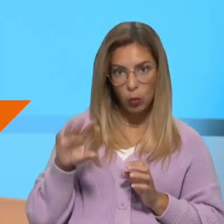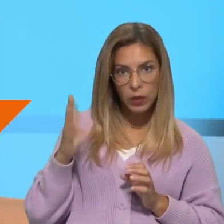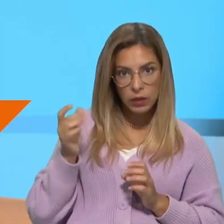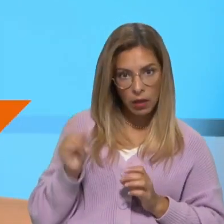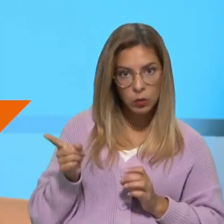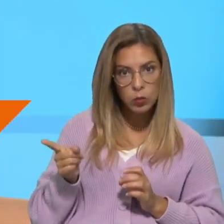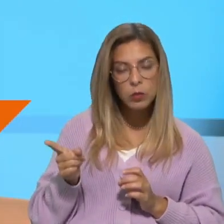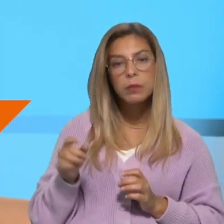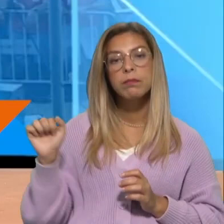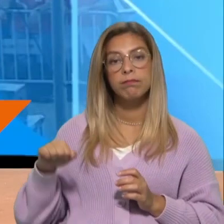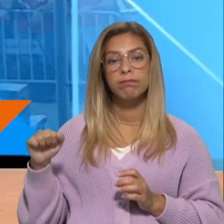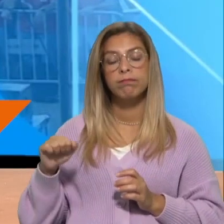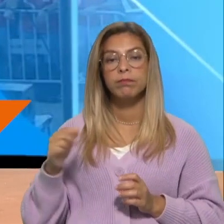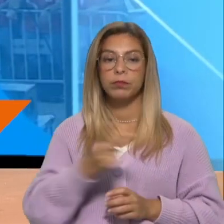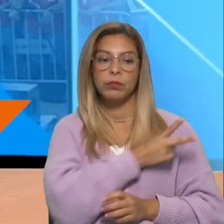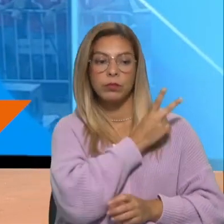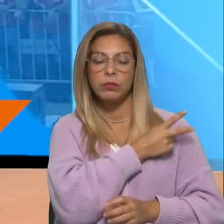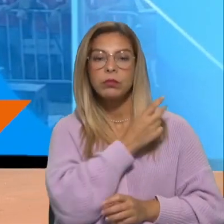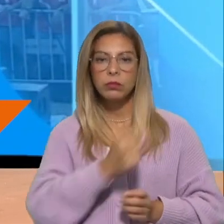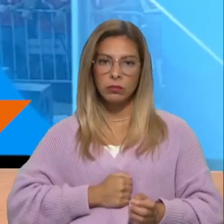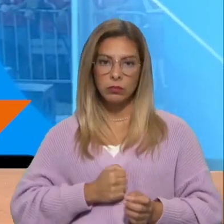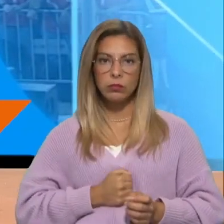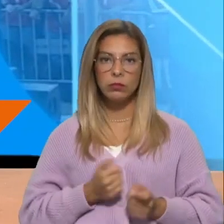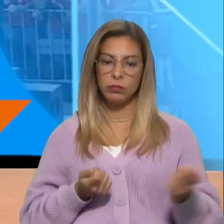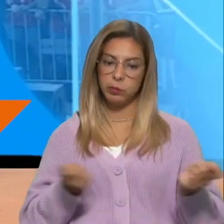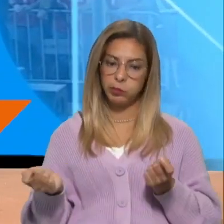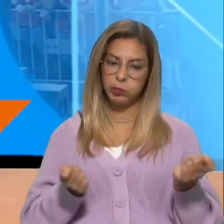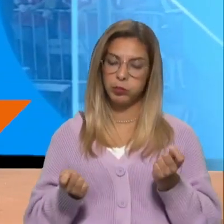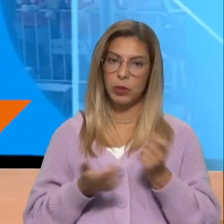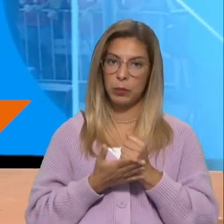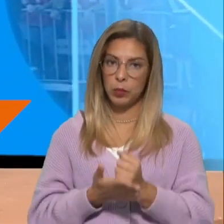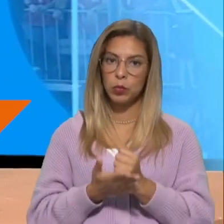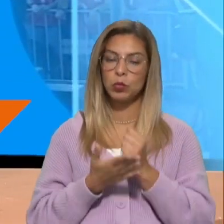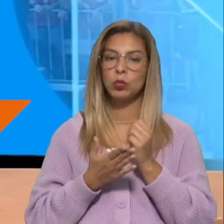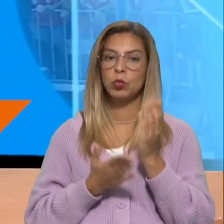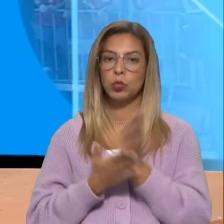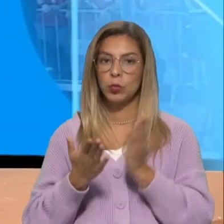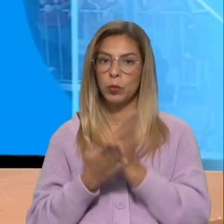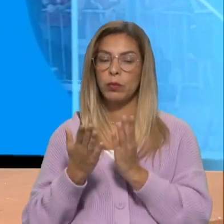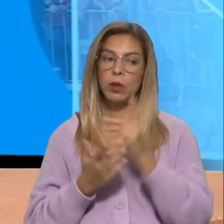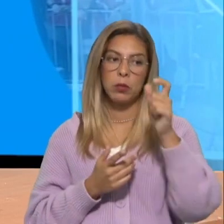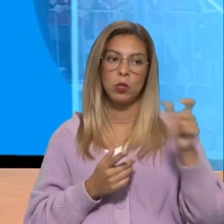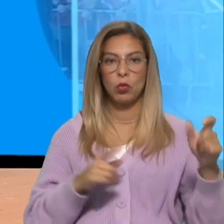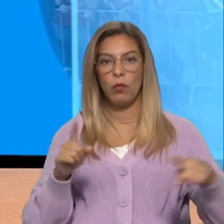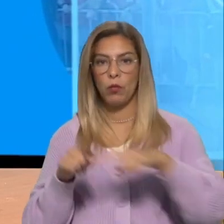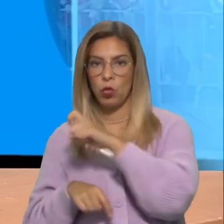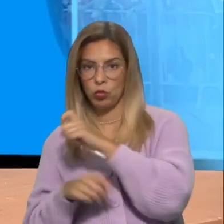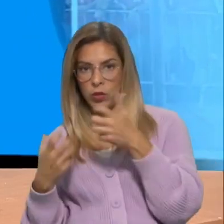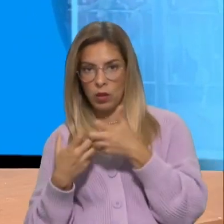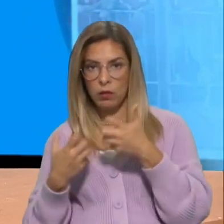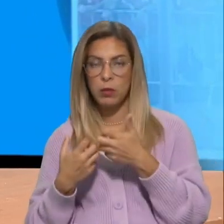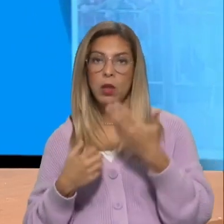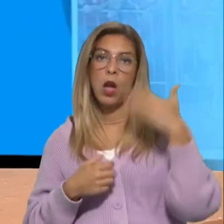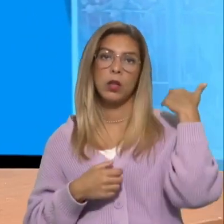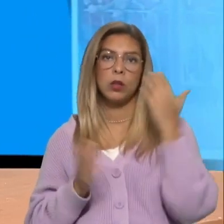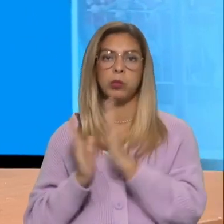exato. Eu, na Universidade Católica, coordeno a iniciativa de apoio a estudantes e investigadores refugiados e antes também já tinha, ao nível da